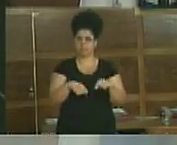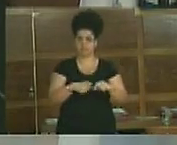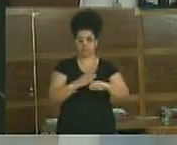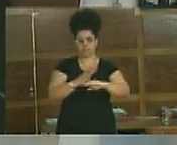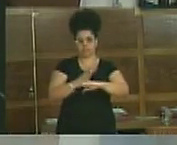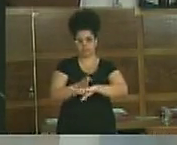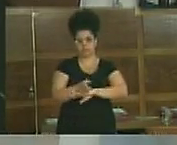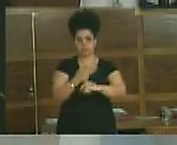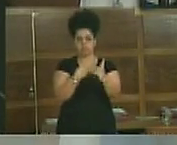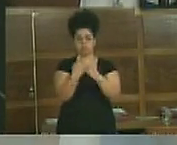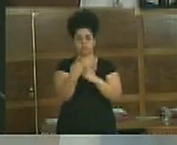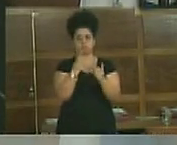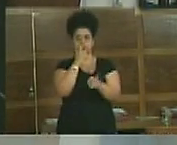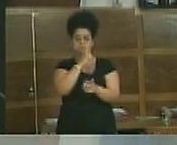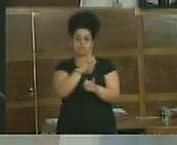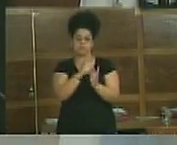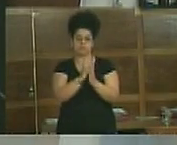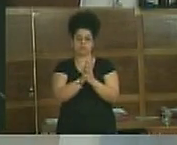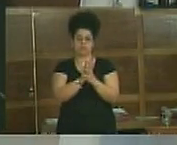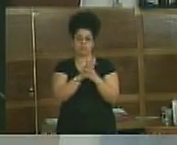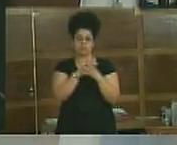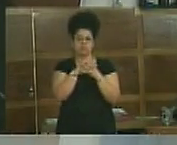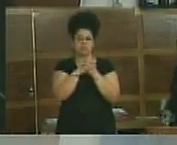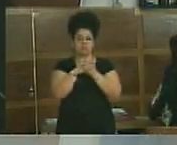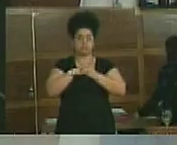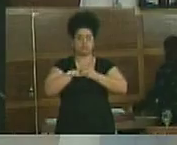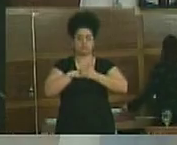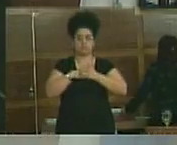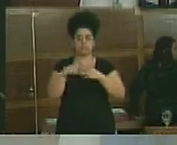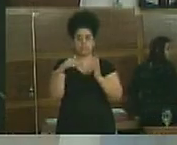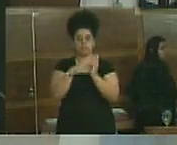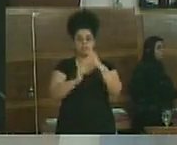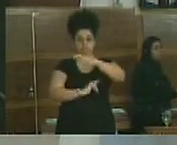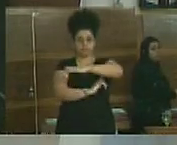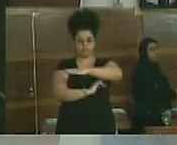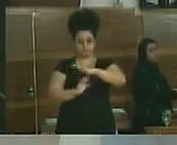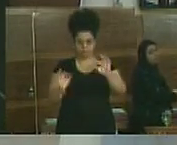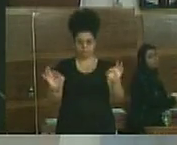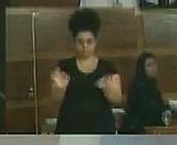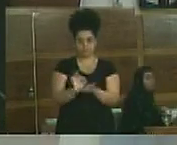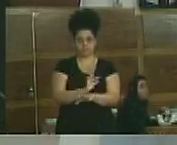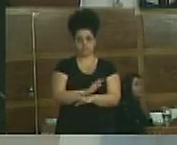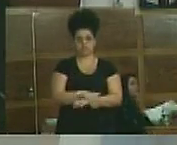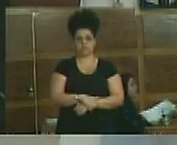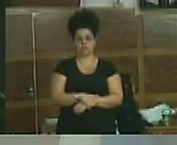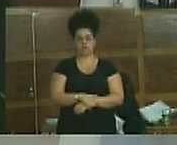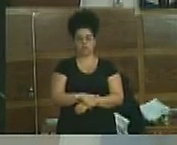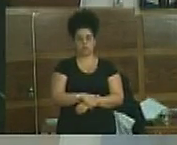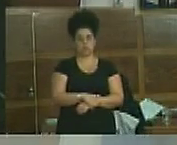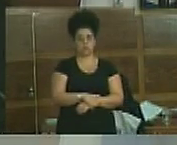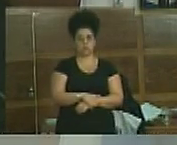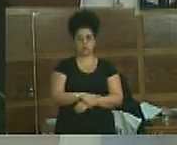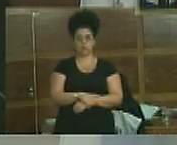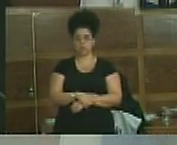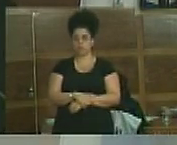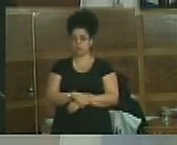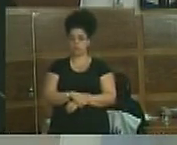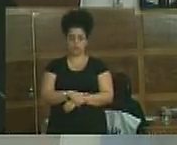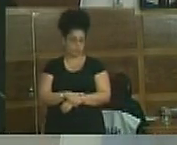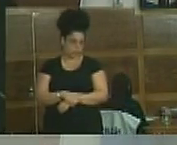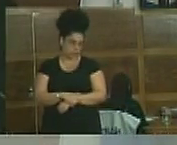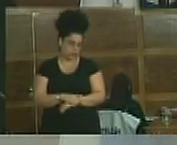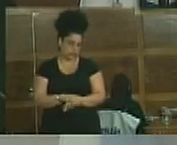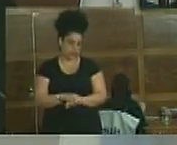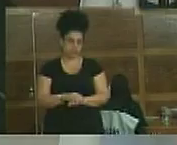lá até que a ponte oficial fique pronta. E esse acesso, esse paliativo,